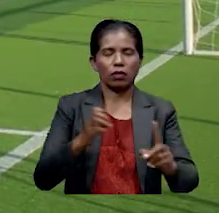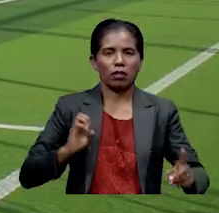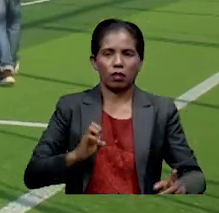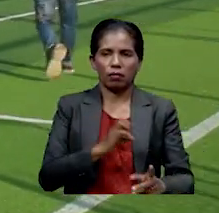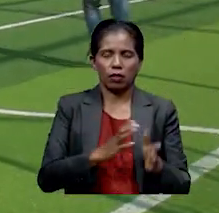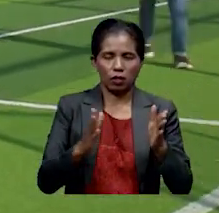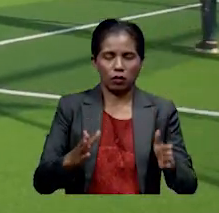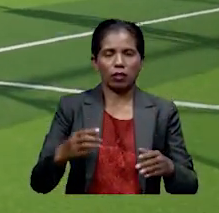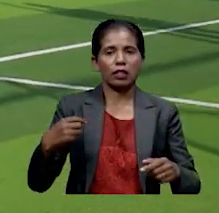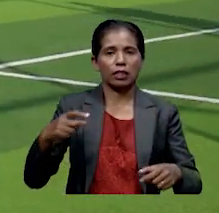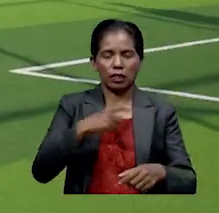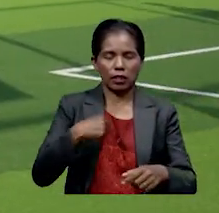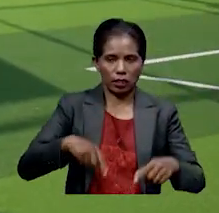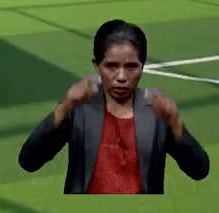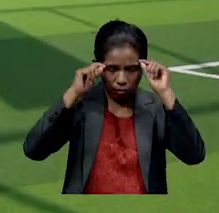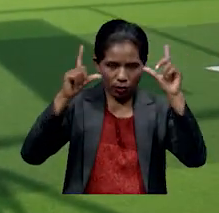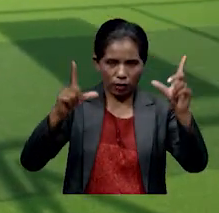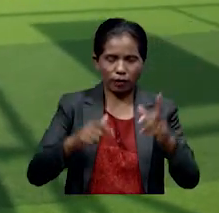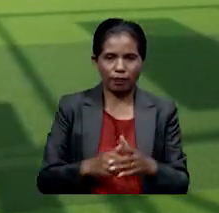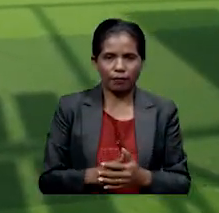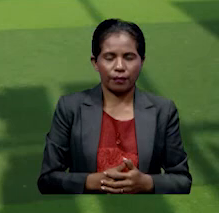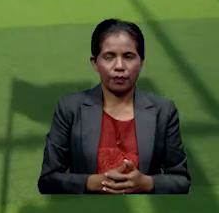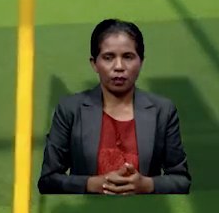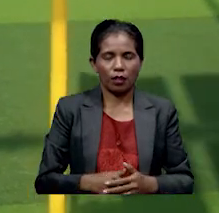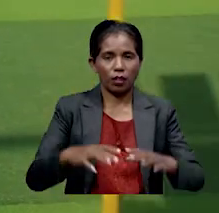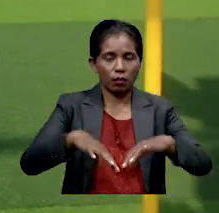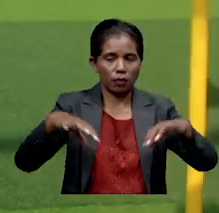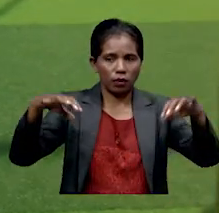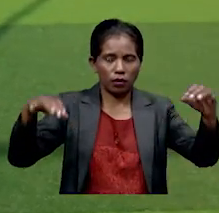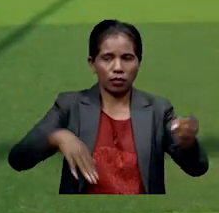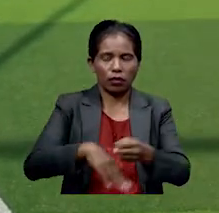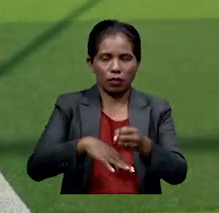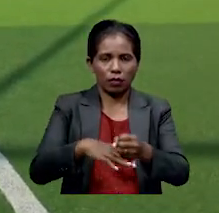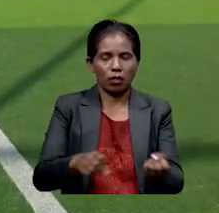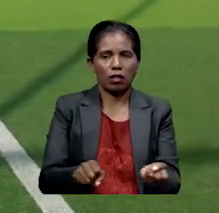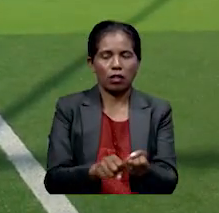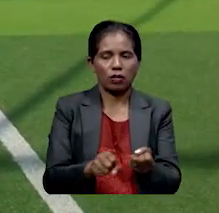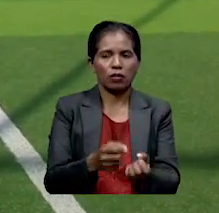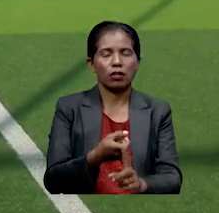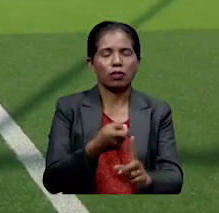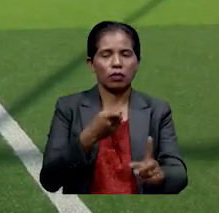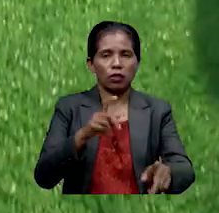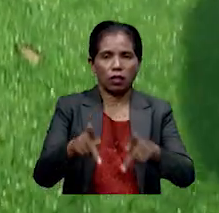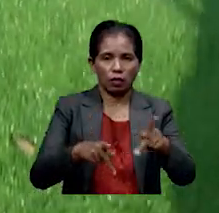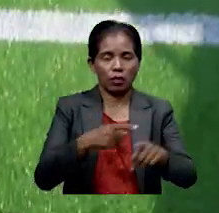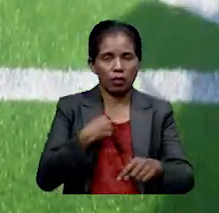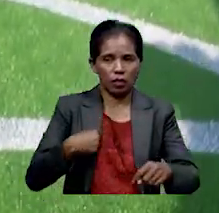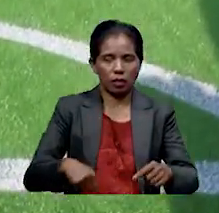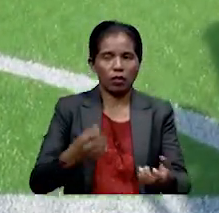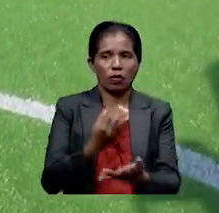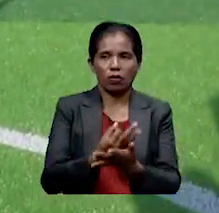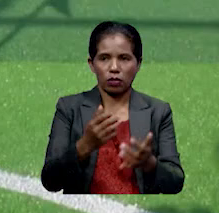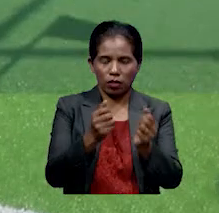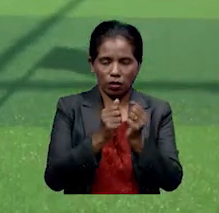e Timor-Leste, Xiang Jiangou. Campo futebol né, reta na apoio fundo su situação povo sinanian, o total orçamento ha mutu